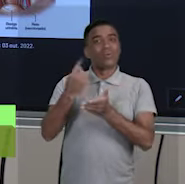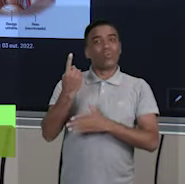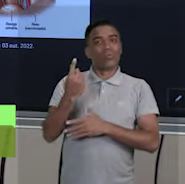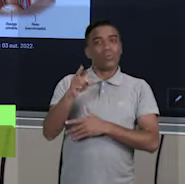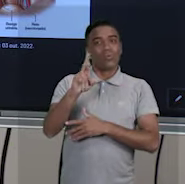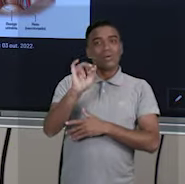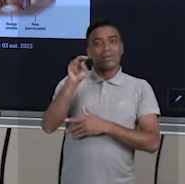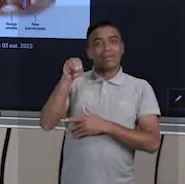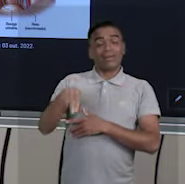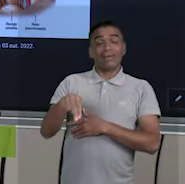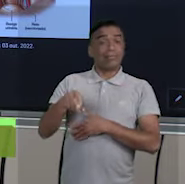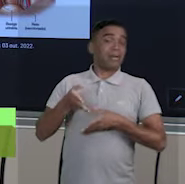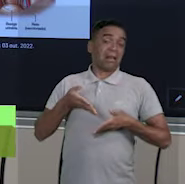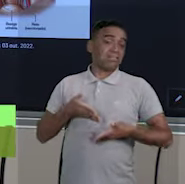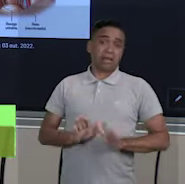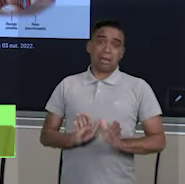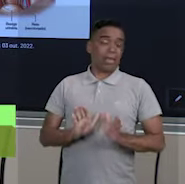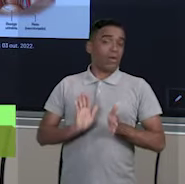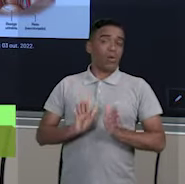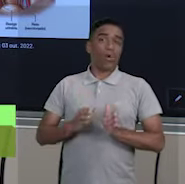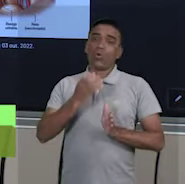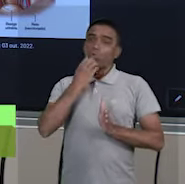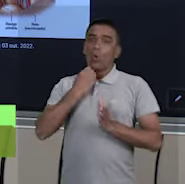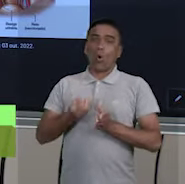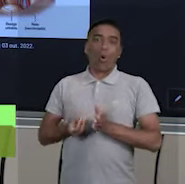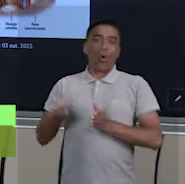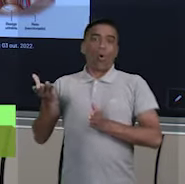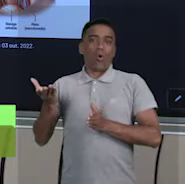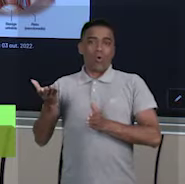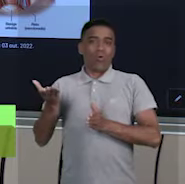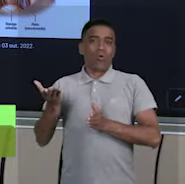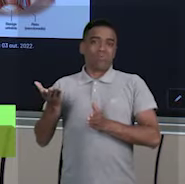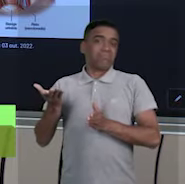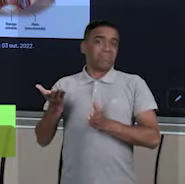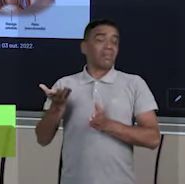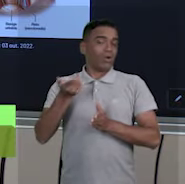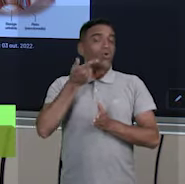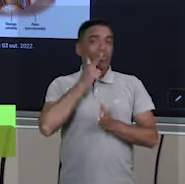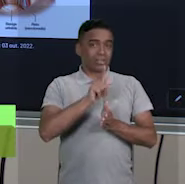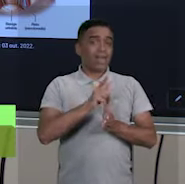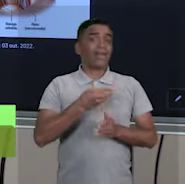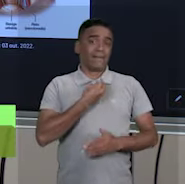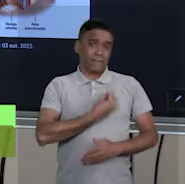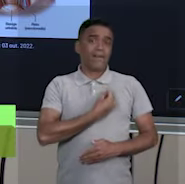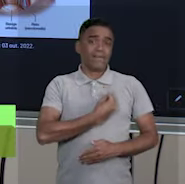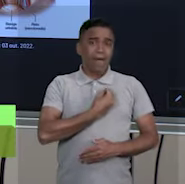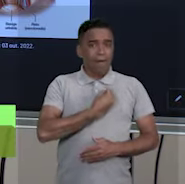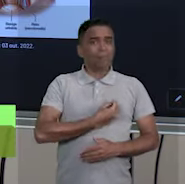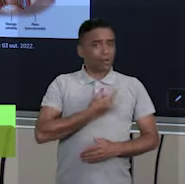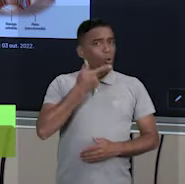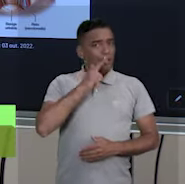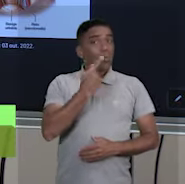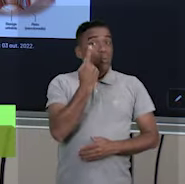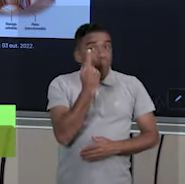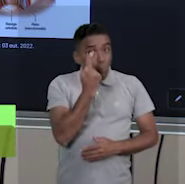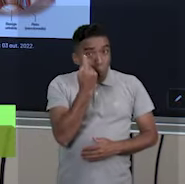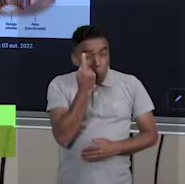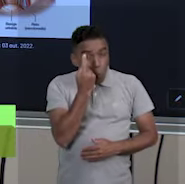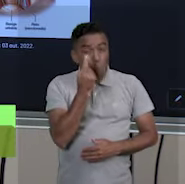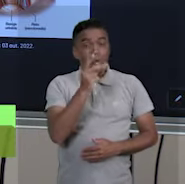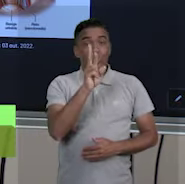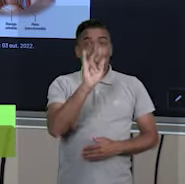porque nasceu assim, seja porque doou, então a gente consegue sobreviver com um único rim, se ele cumprir,